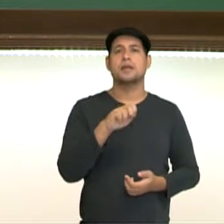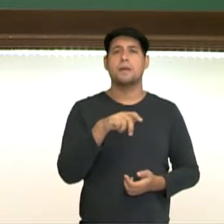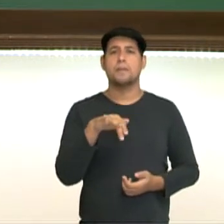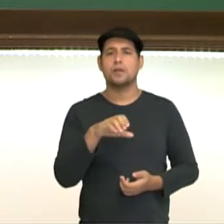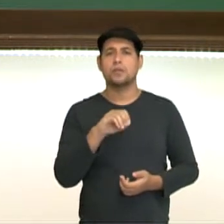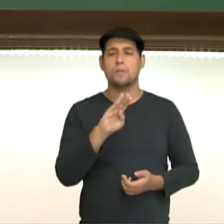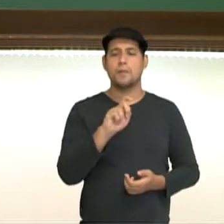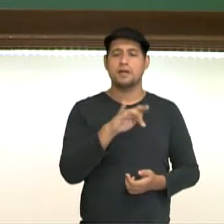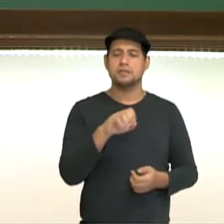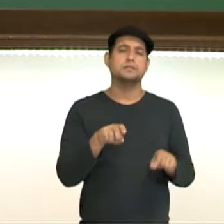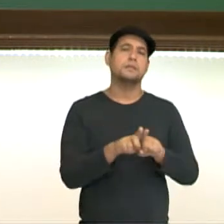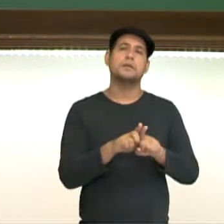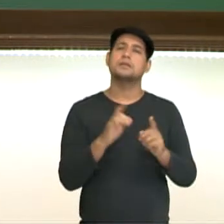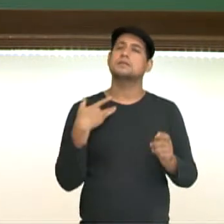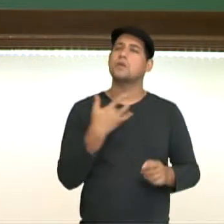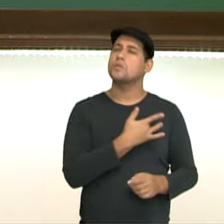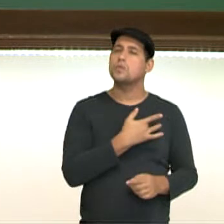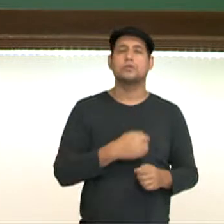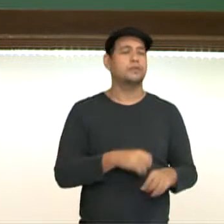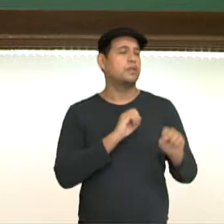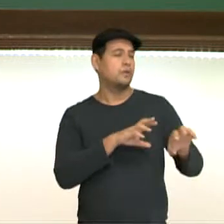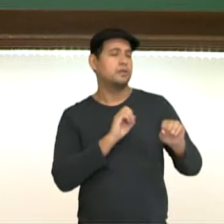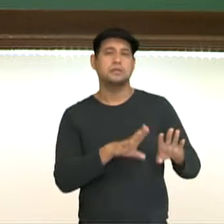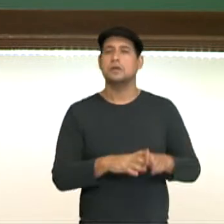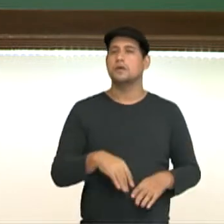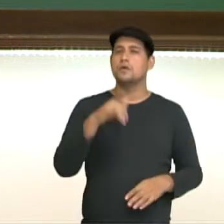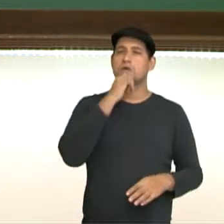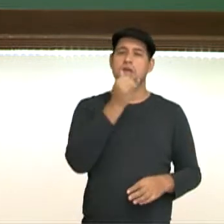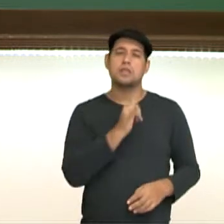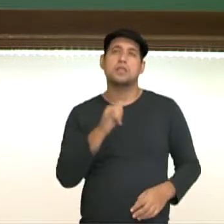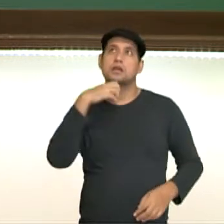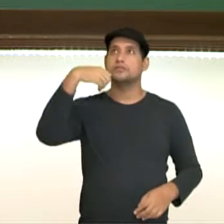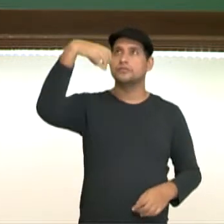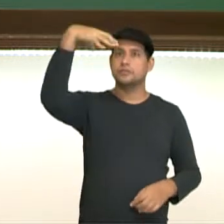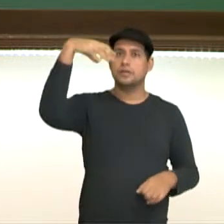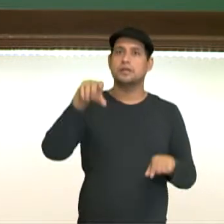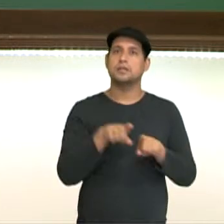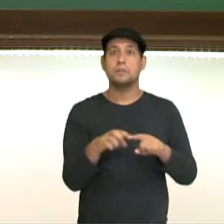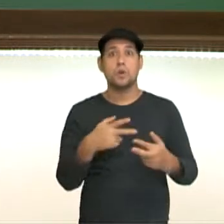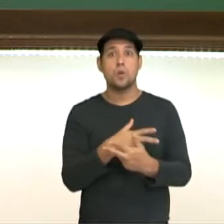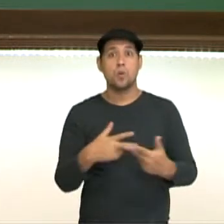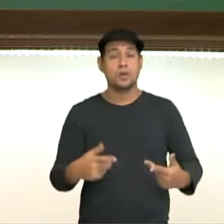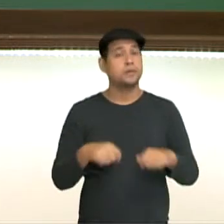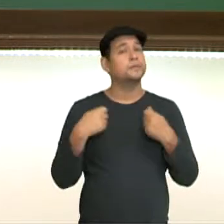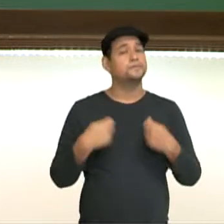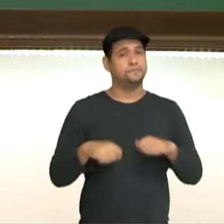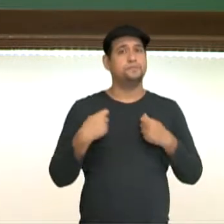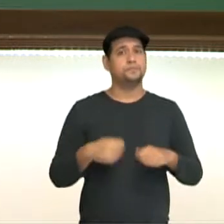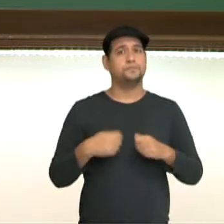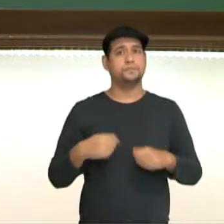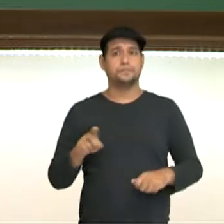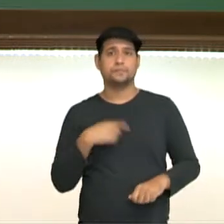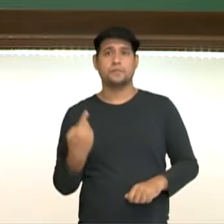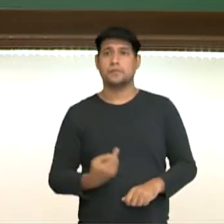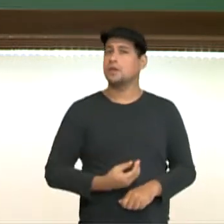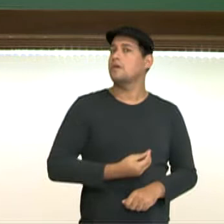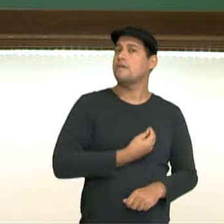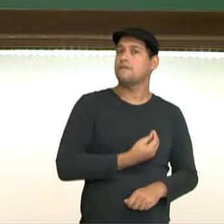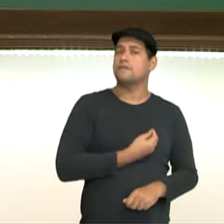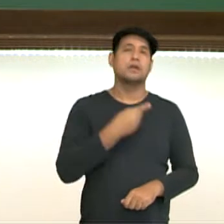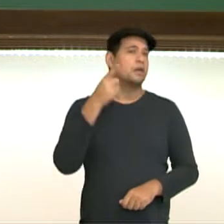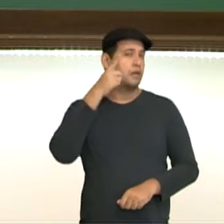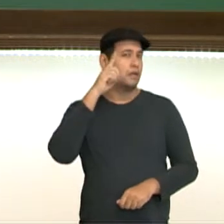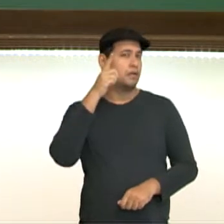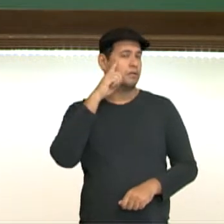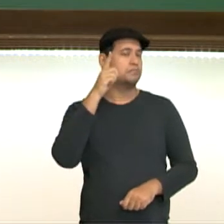saúde, educação, energia, enfim, todos aqueles elementos que são essenciais para que a nossa rotina diária